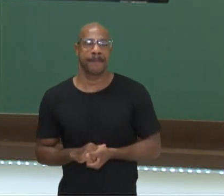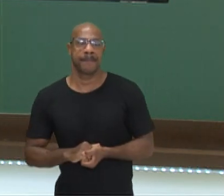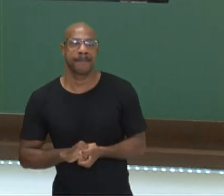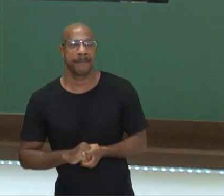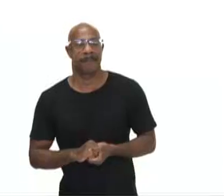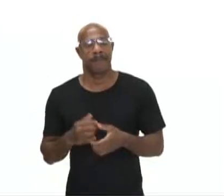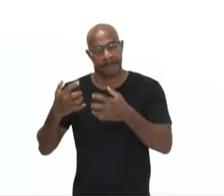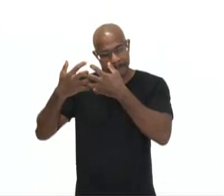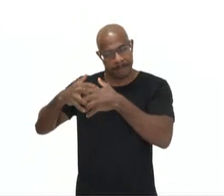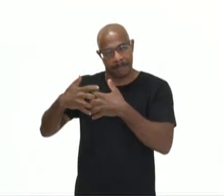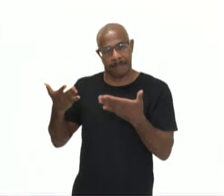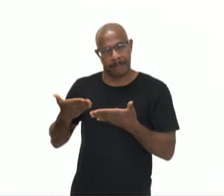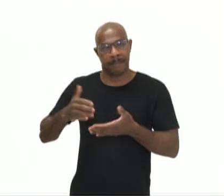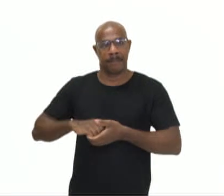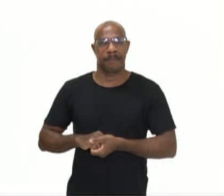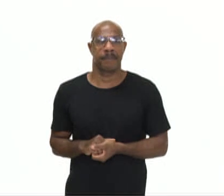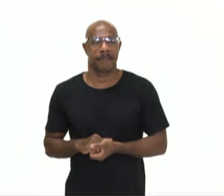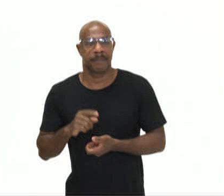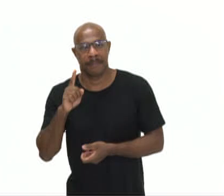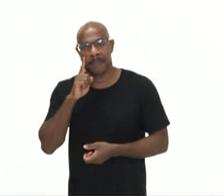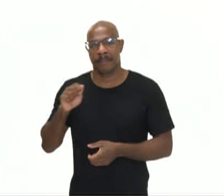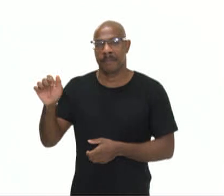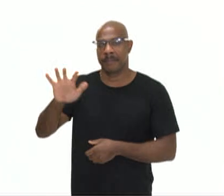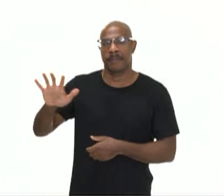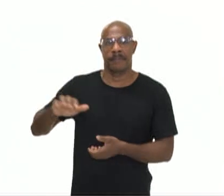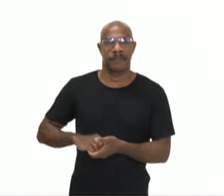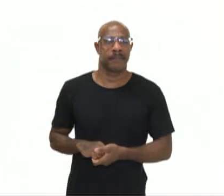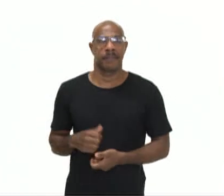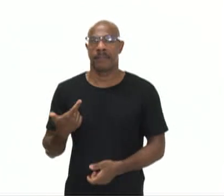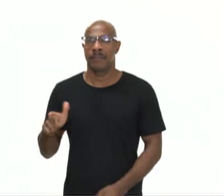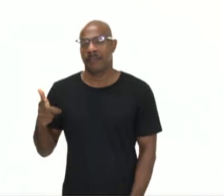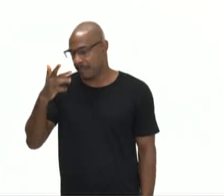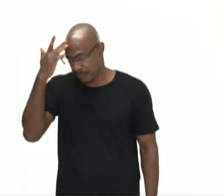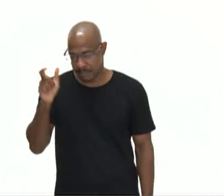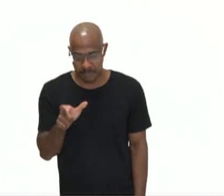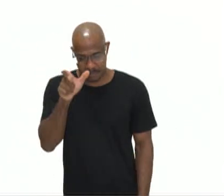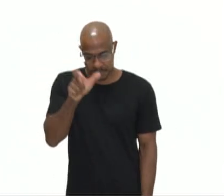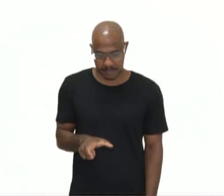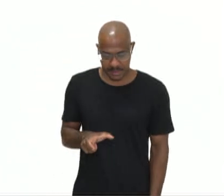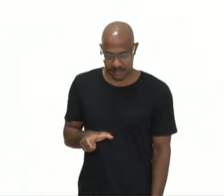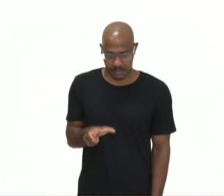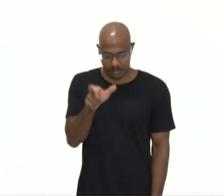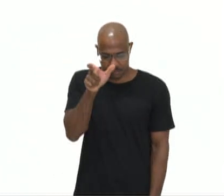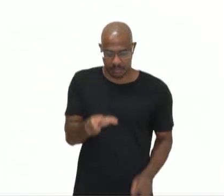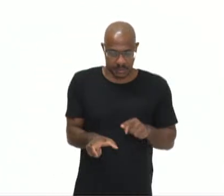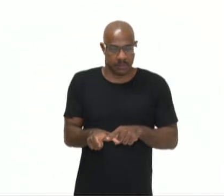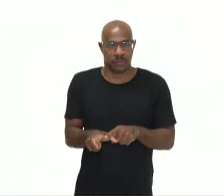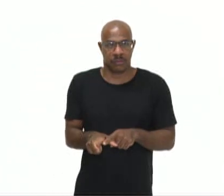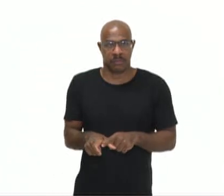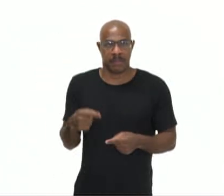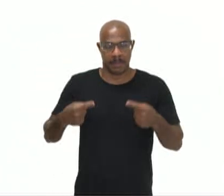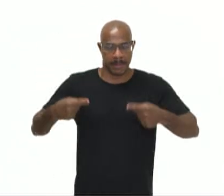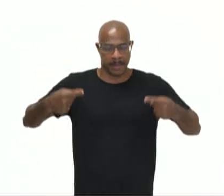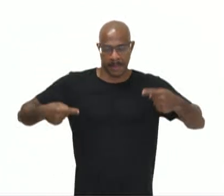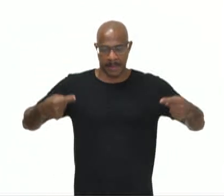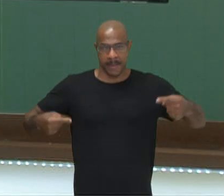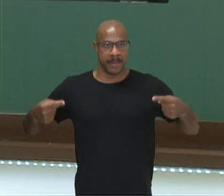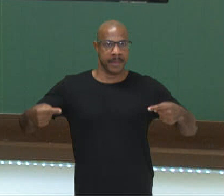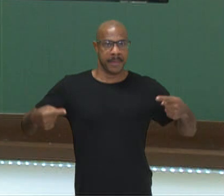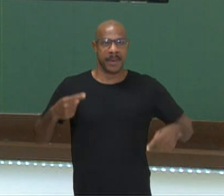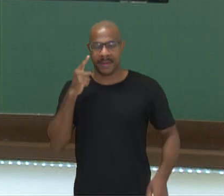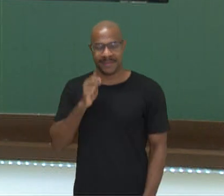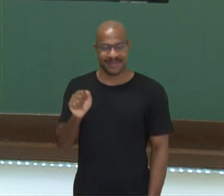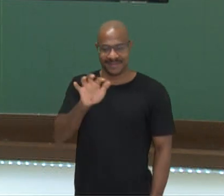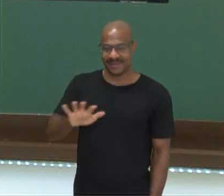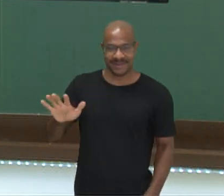Ainda refletindo, no cartoon, não há presença de um mediador. Quais seriam as funções dele em um debate? Nós temos aqui na